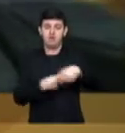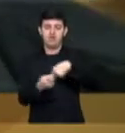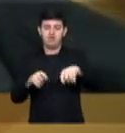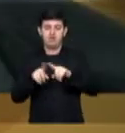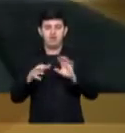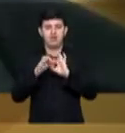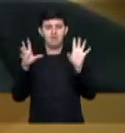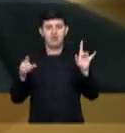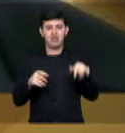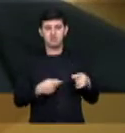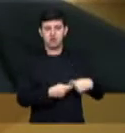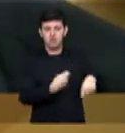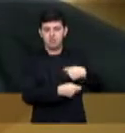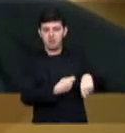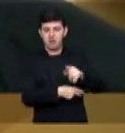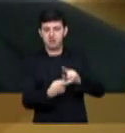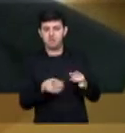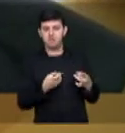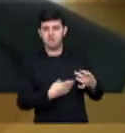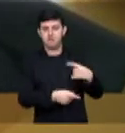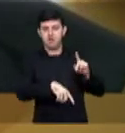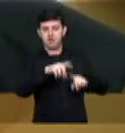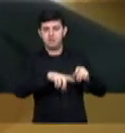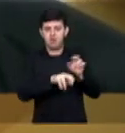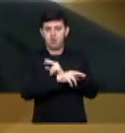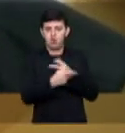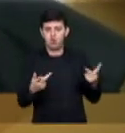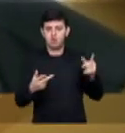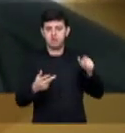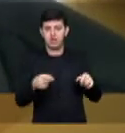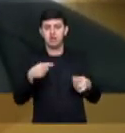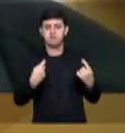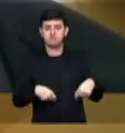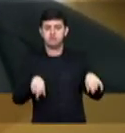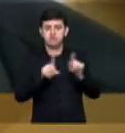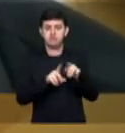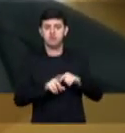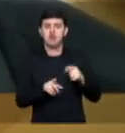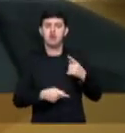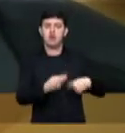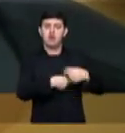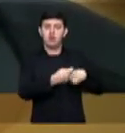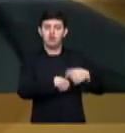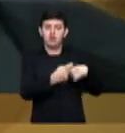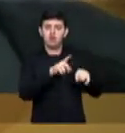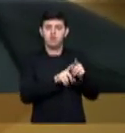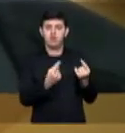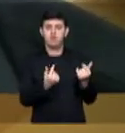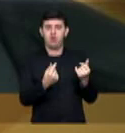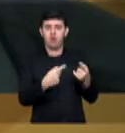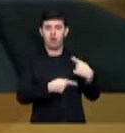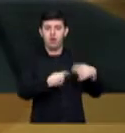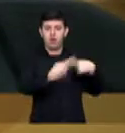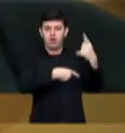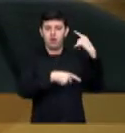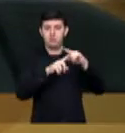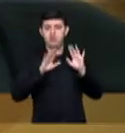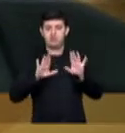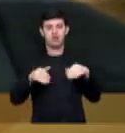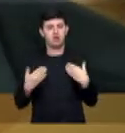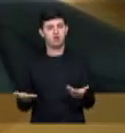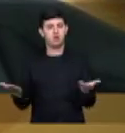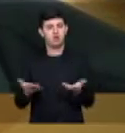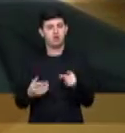de circulação de mercadorias é essencial para a economia e a federação. Mas quando discutimos o locus